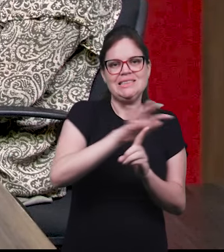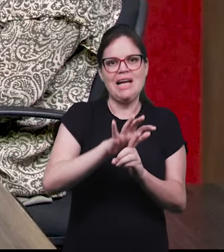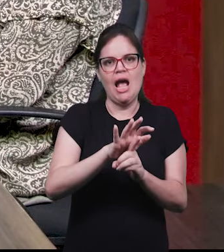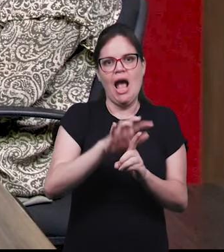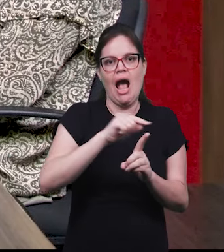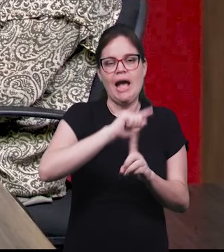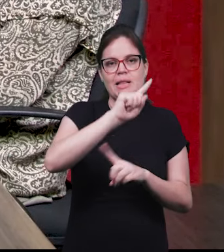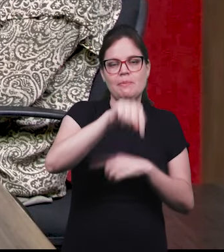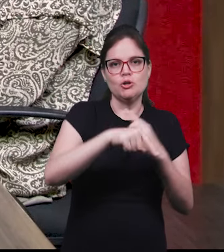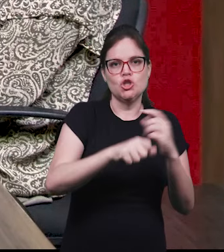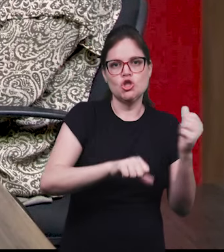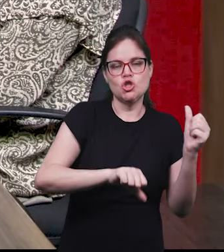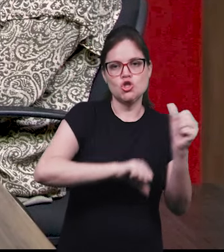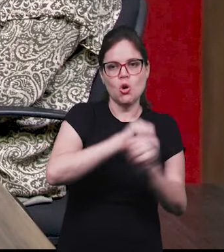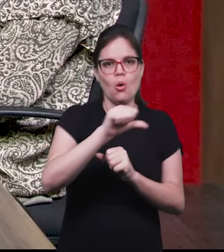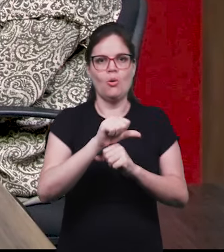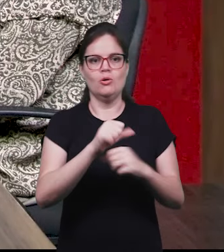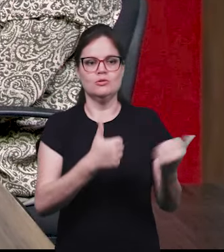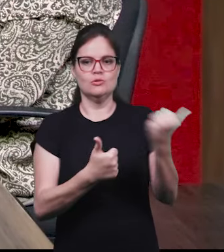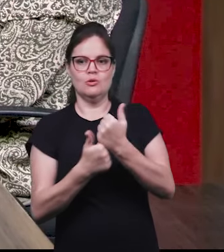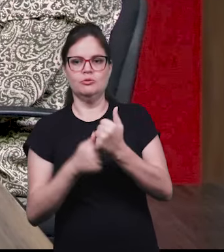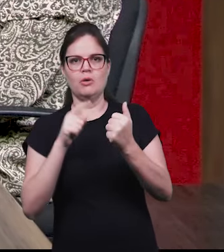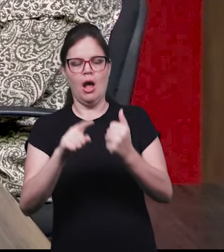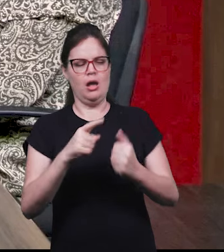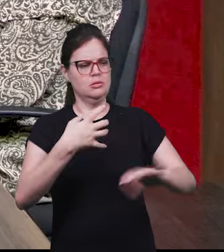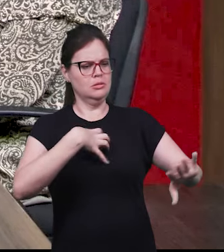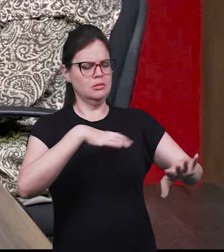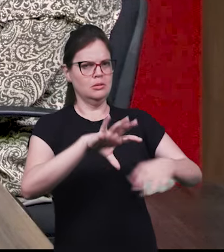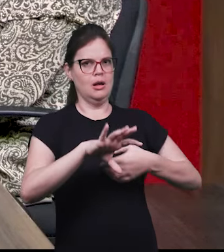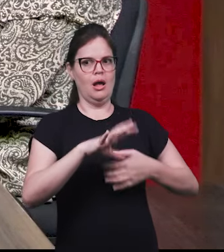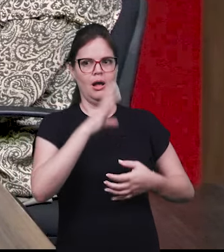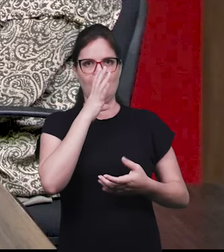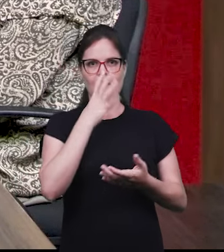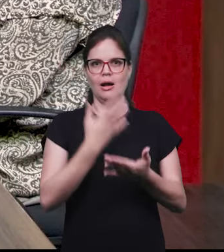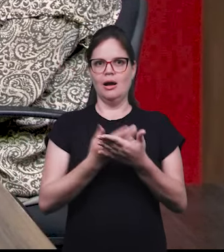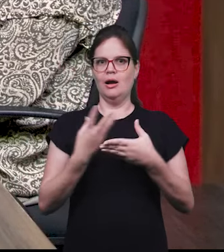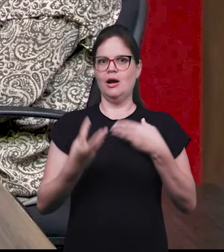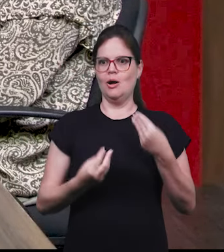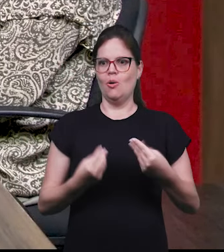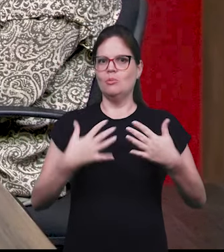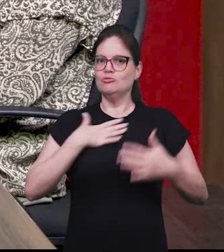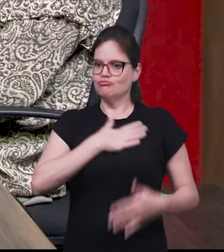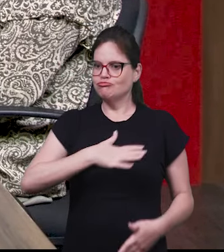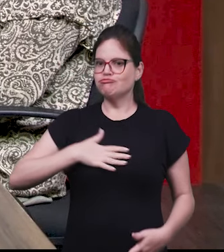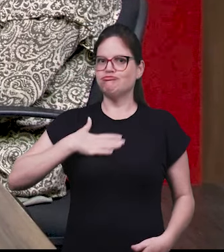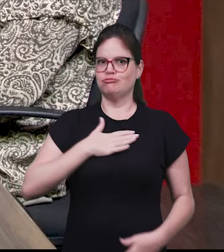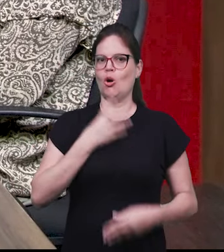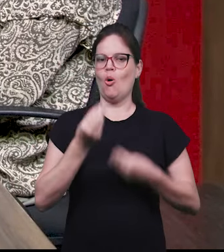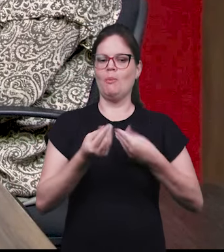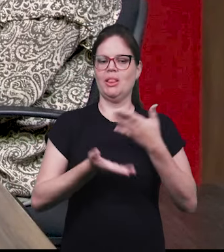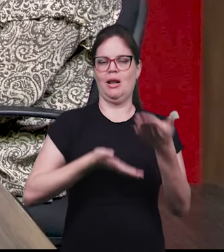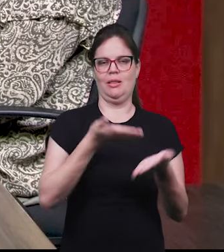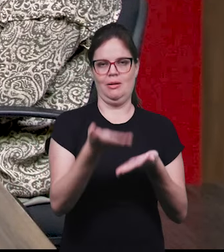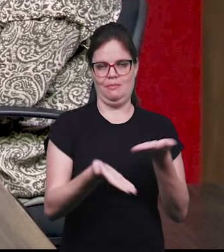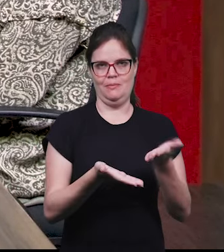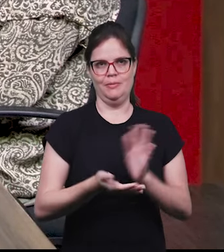até admiravam a forma como esse rei tratava. Eu tenho algumas considerações